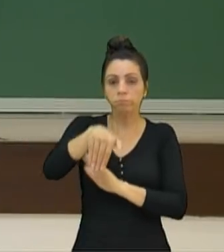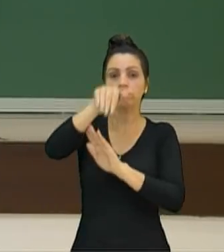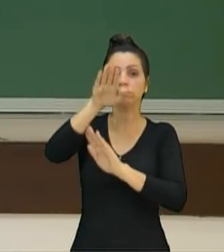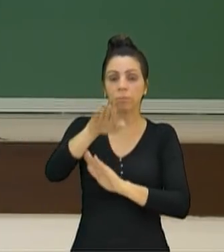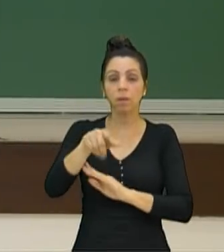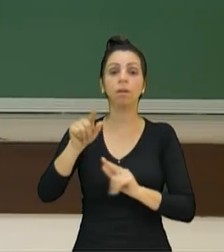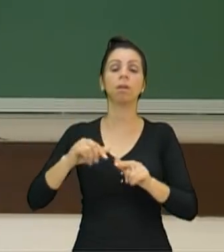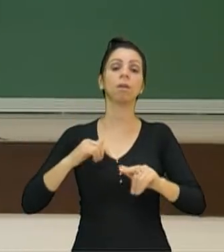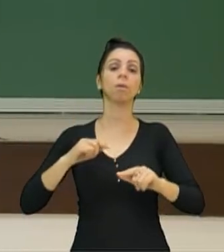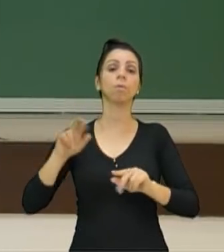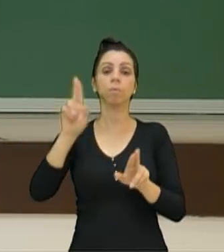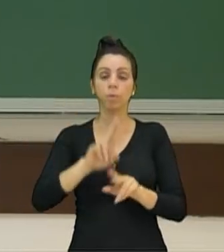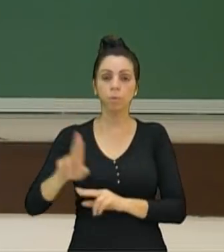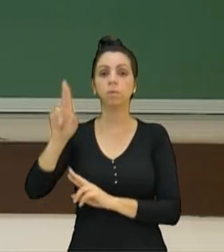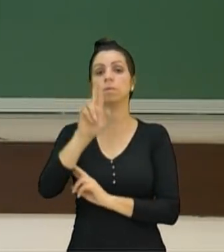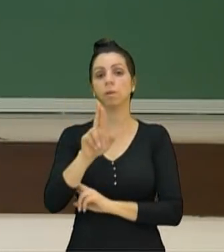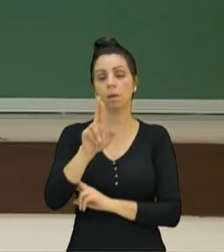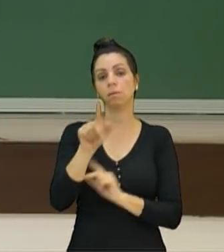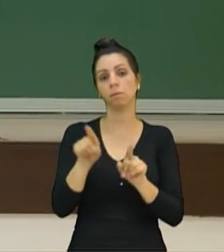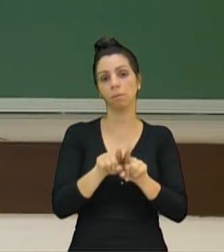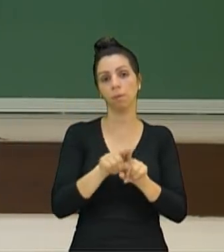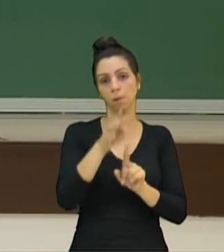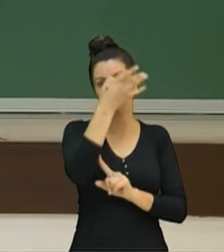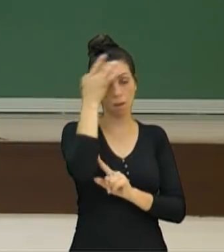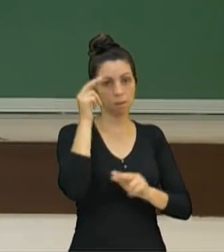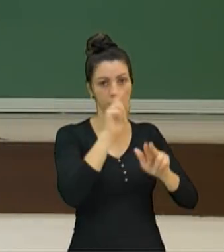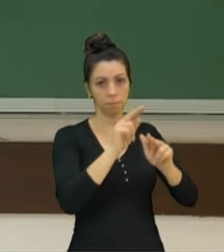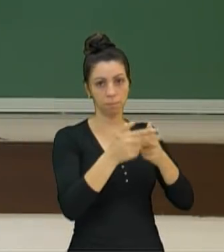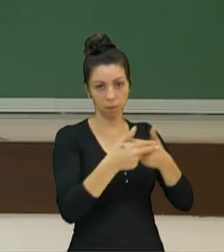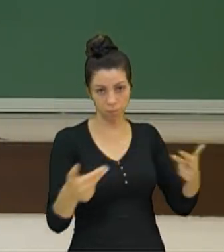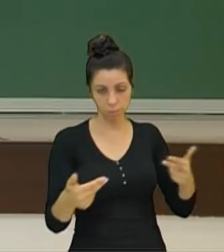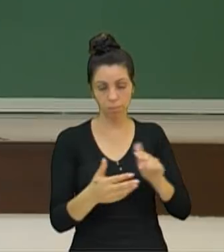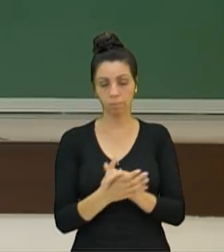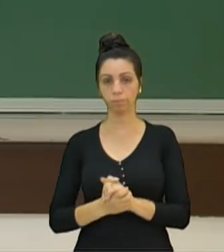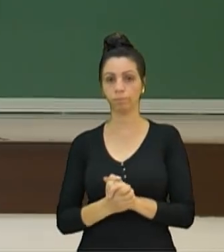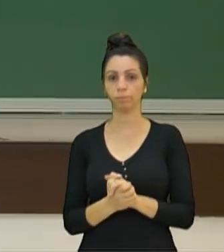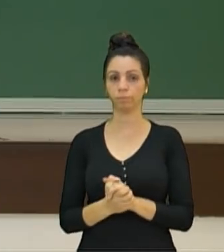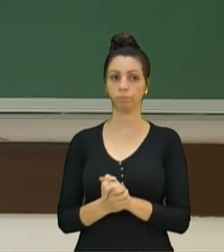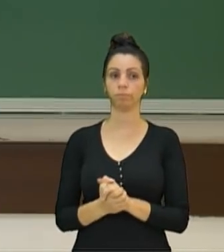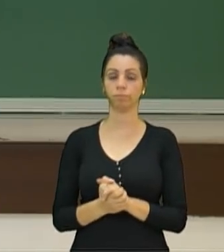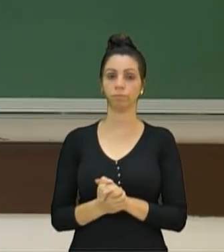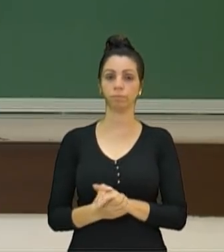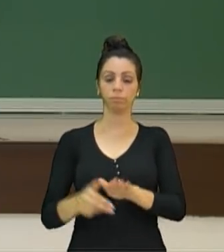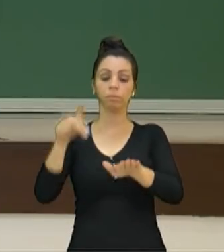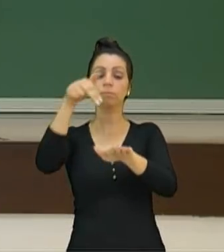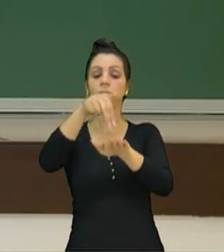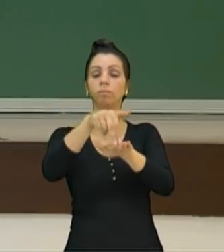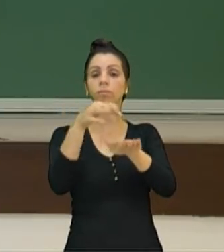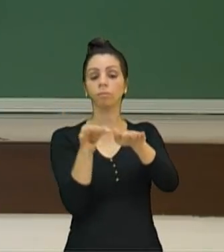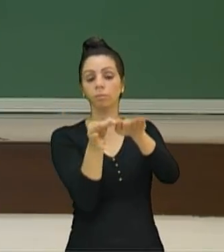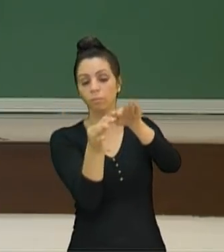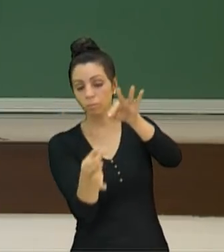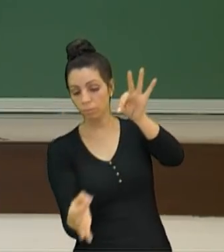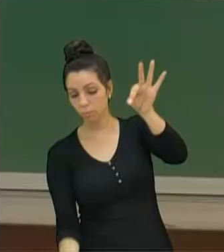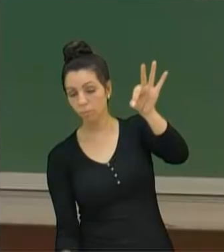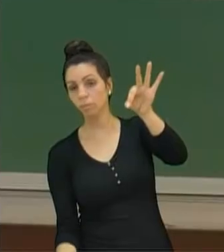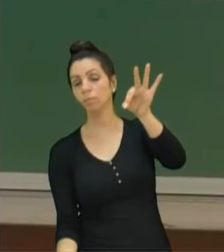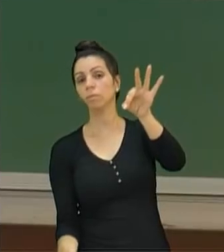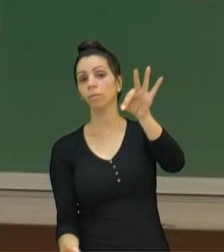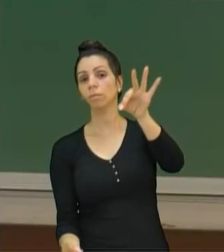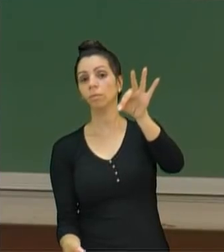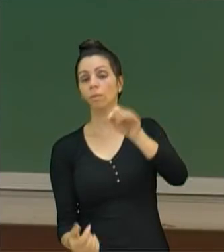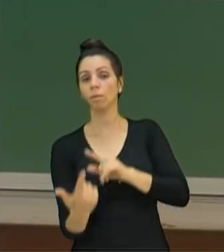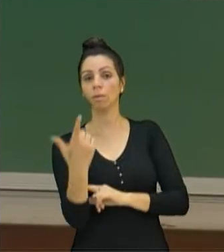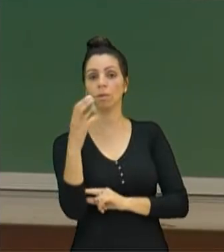é utilizado pelo atleta. A plataforma fica a 10 metros de altura,